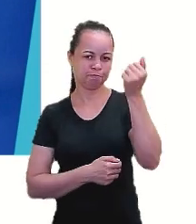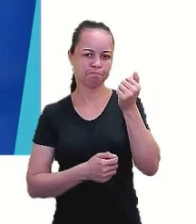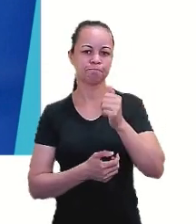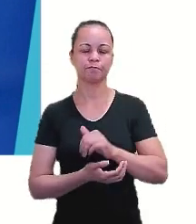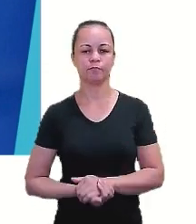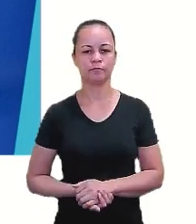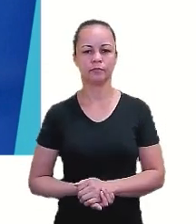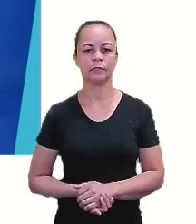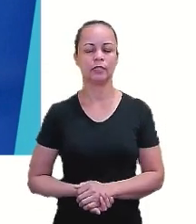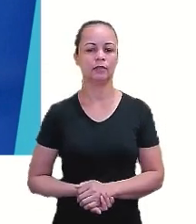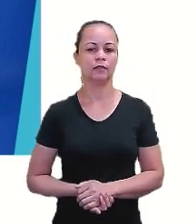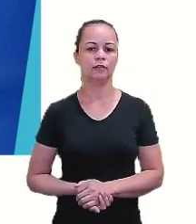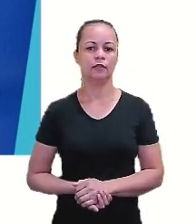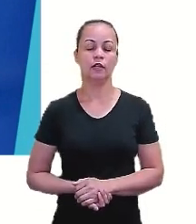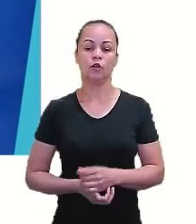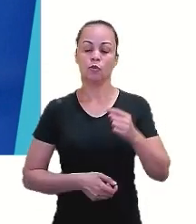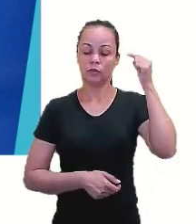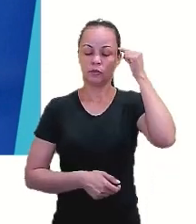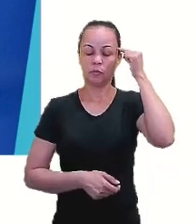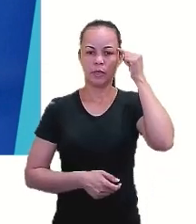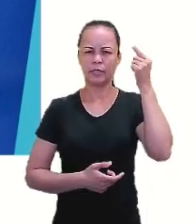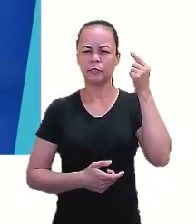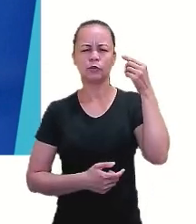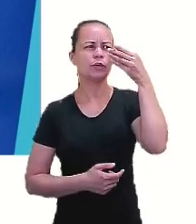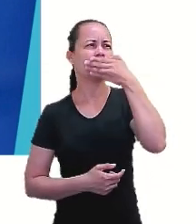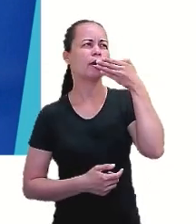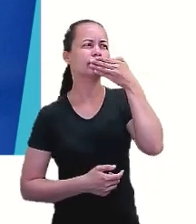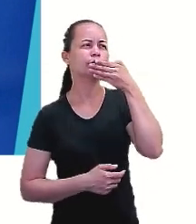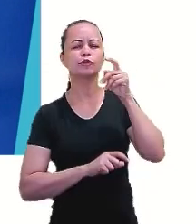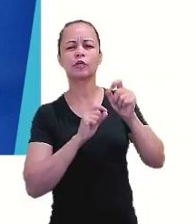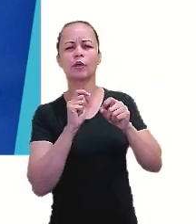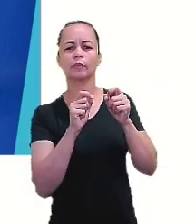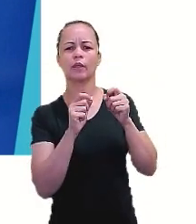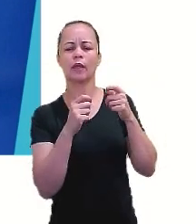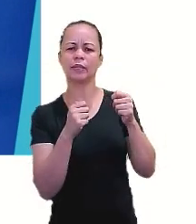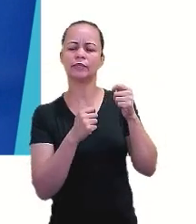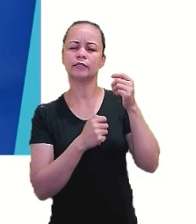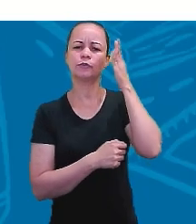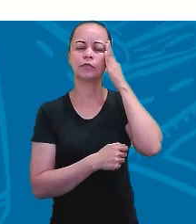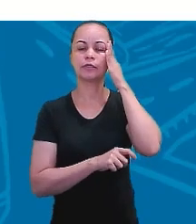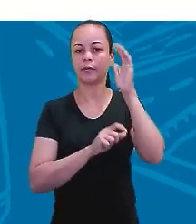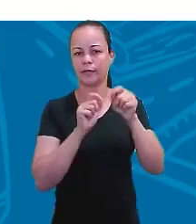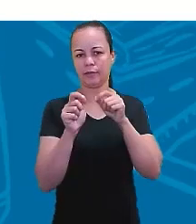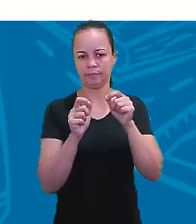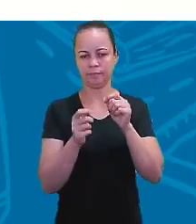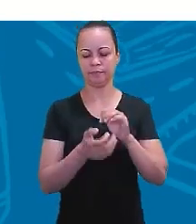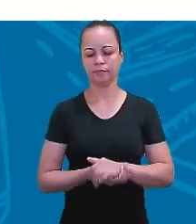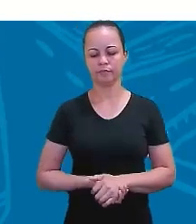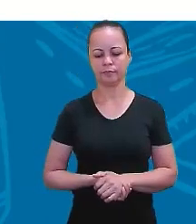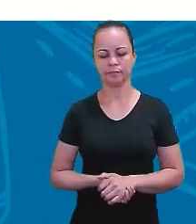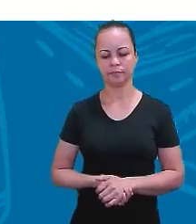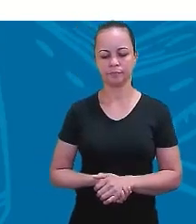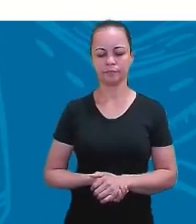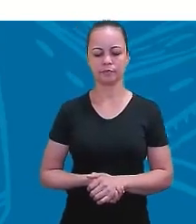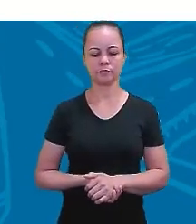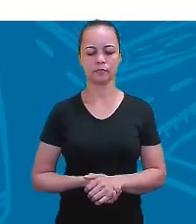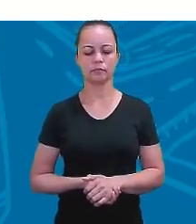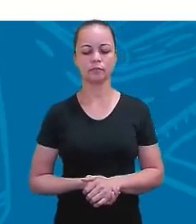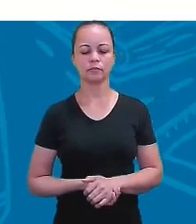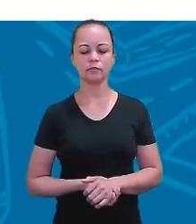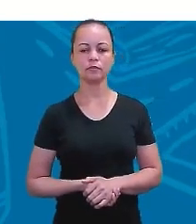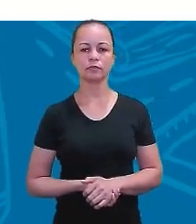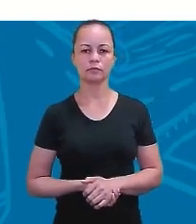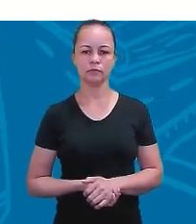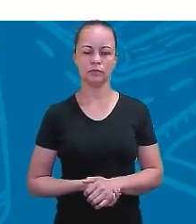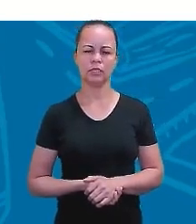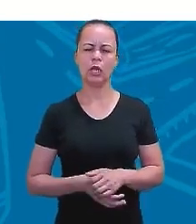saber. E aí, quando eu penso em açúcar, é só a gente entender. É engraçado, né, gente? Volta aqui comigo, por favor, produção. É engraçado que toda vez